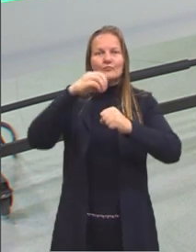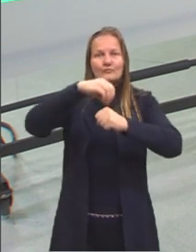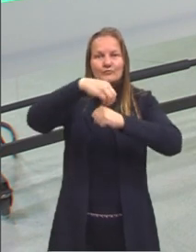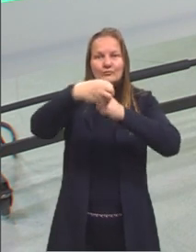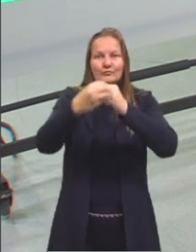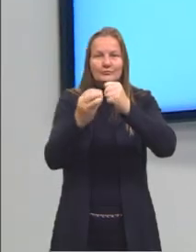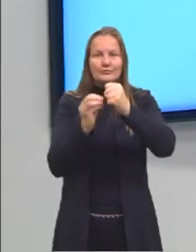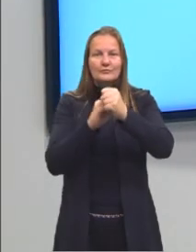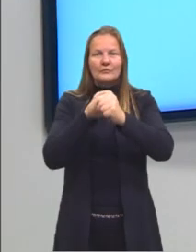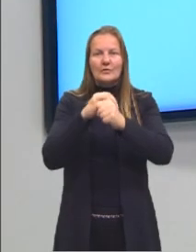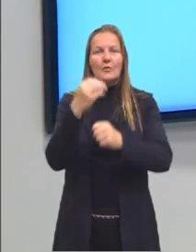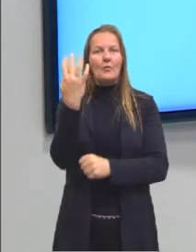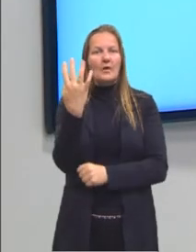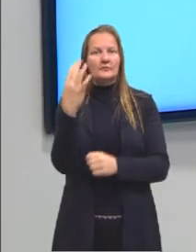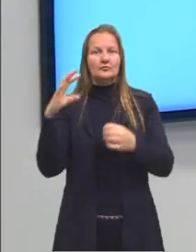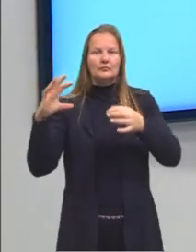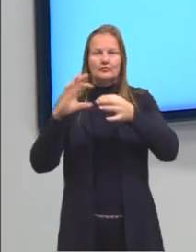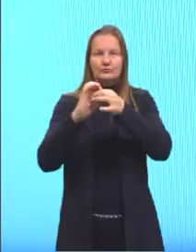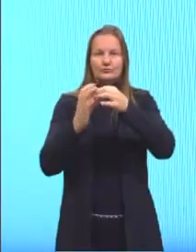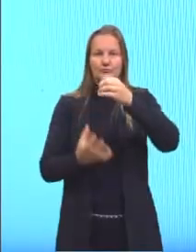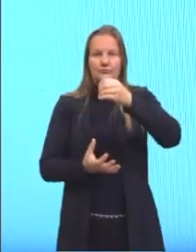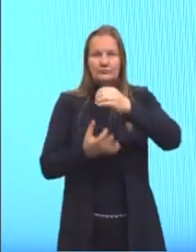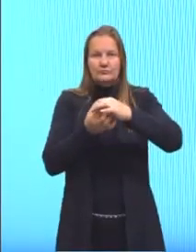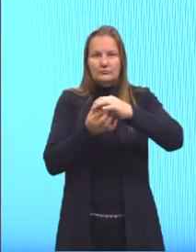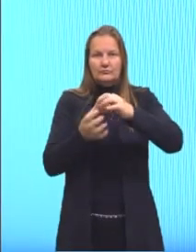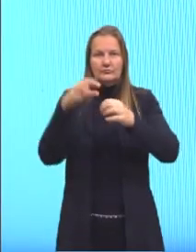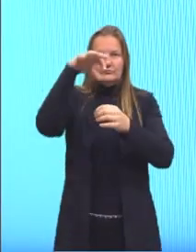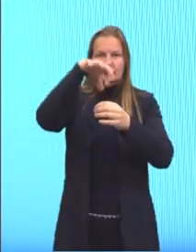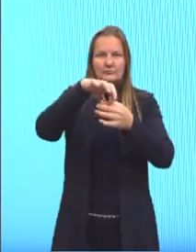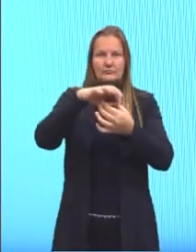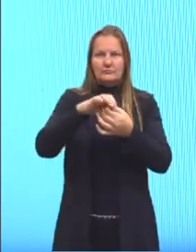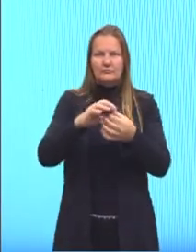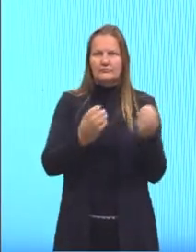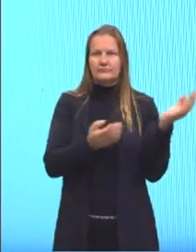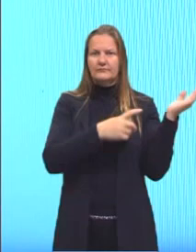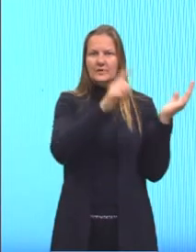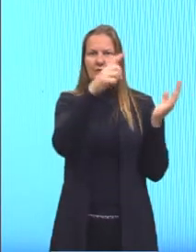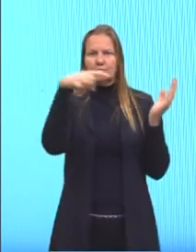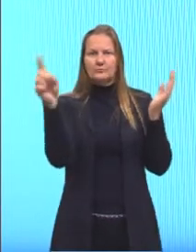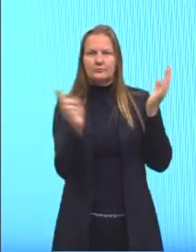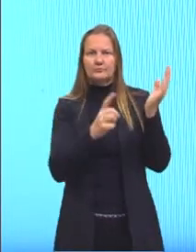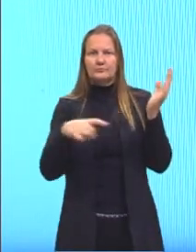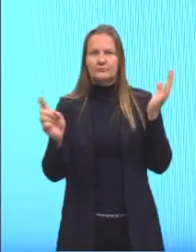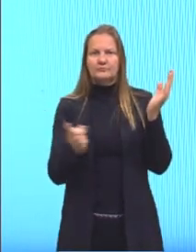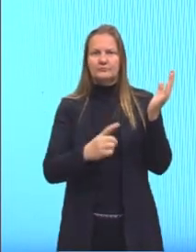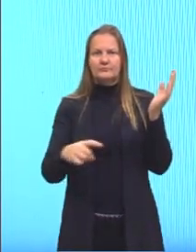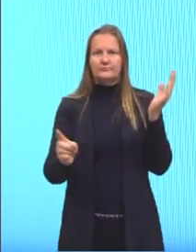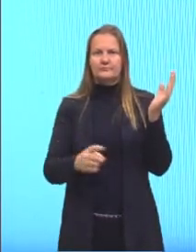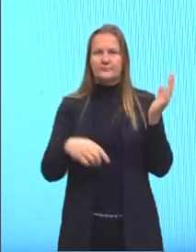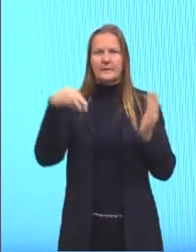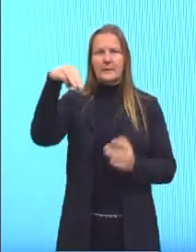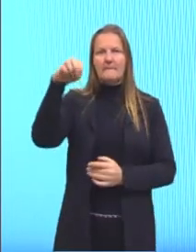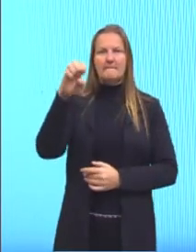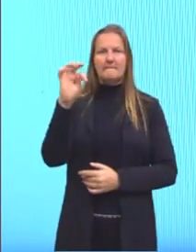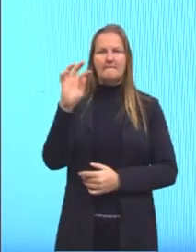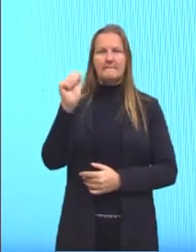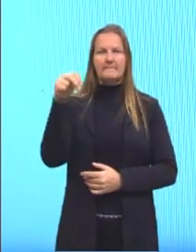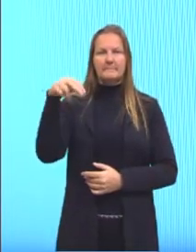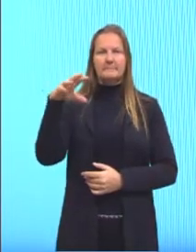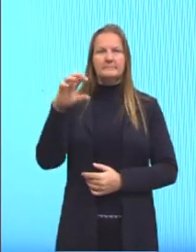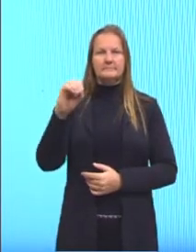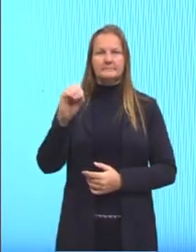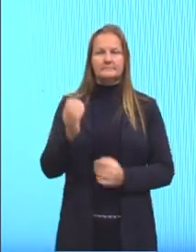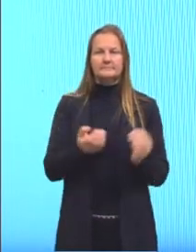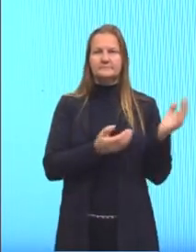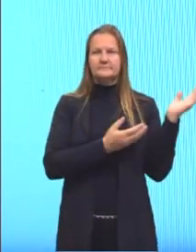quatro ligações se é que eu trouxe a fórmula eletrônica e estrutural do metano o